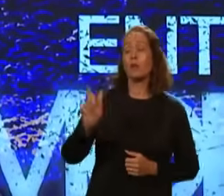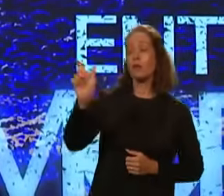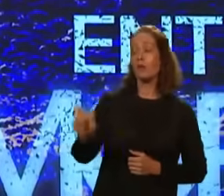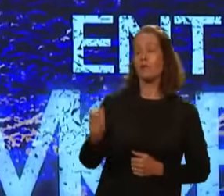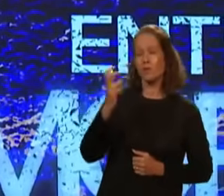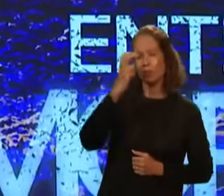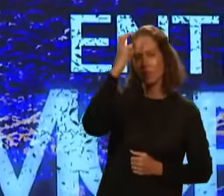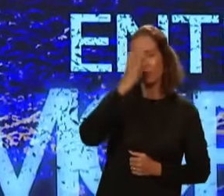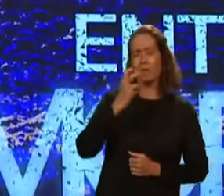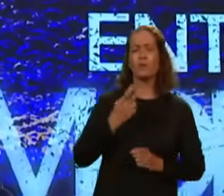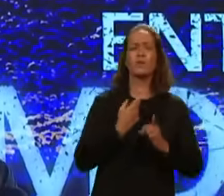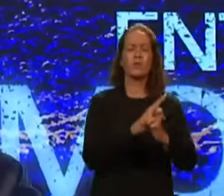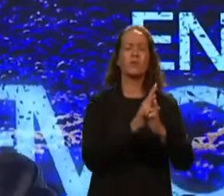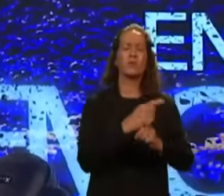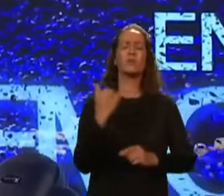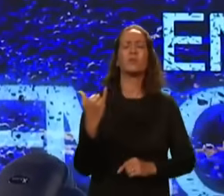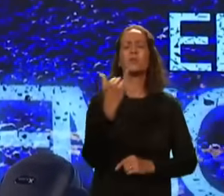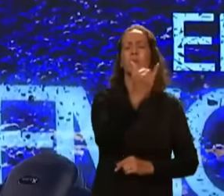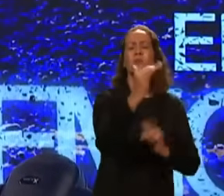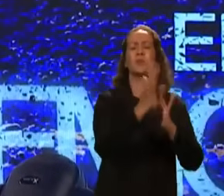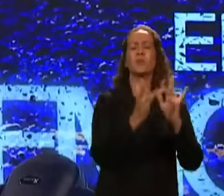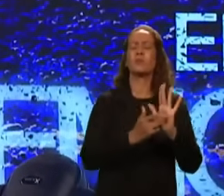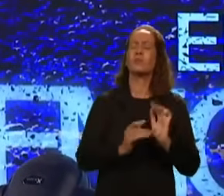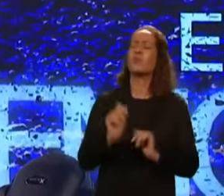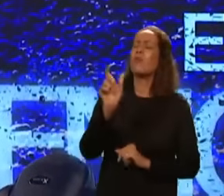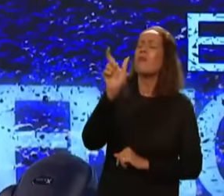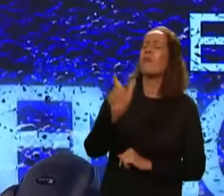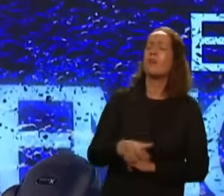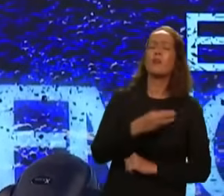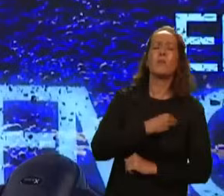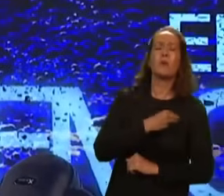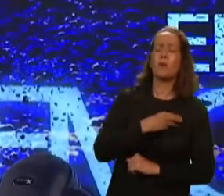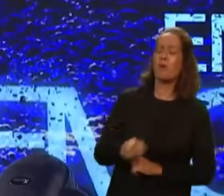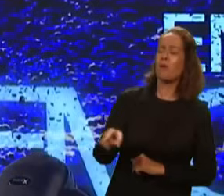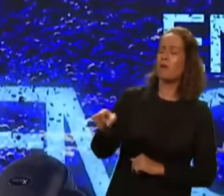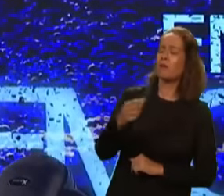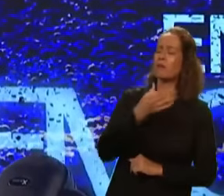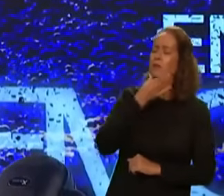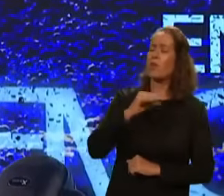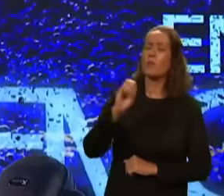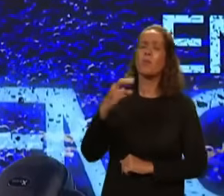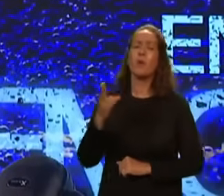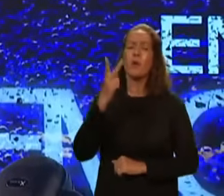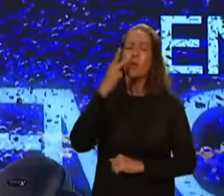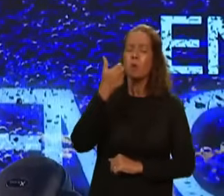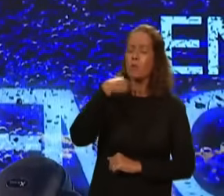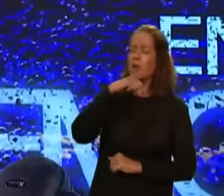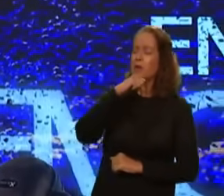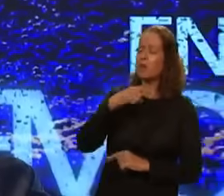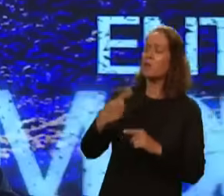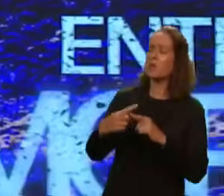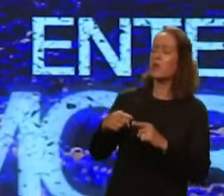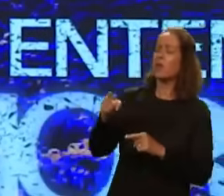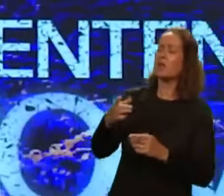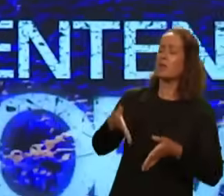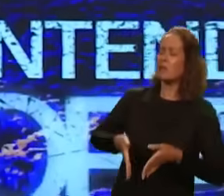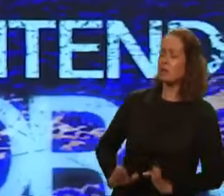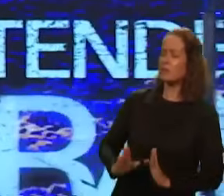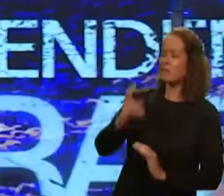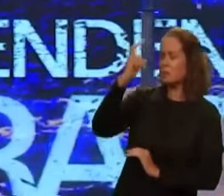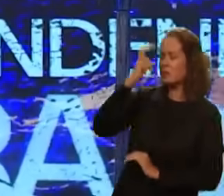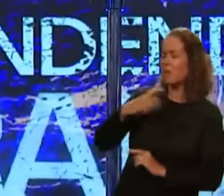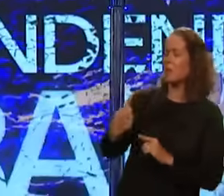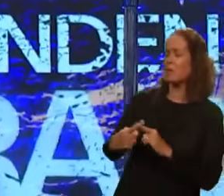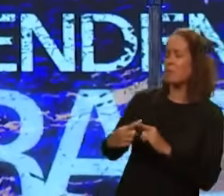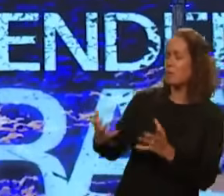porta de boteco. Ô Senhor, quem pecou? Foi esse homem ou os pais dele, por ele ter nascido cego? É essa mentalidade